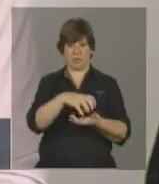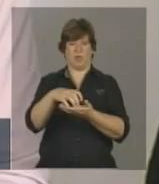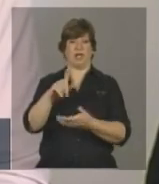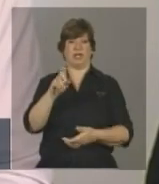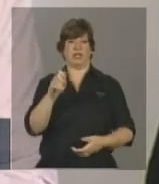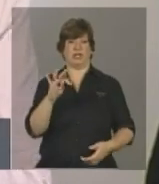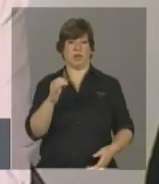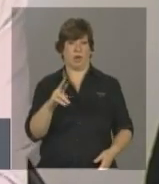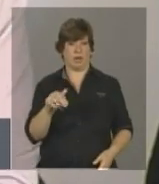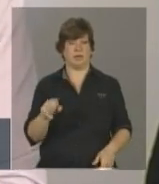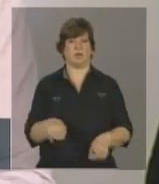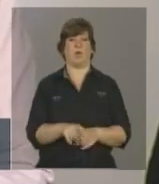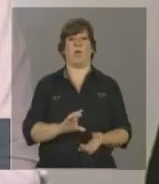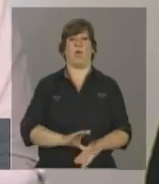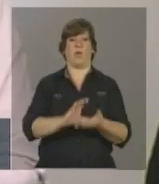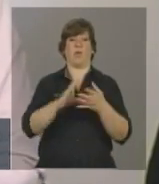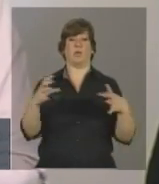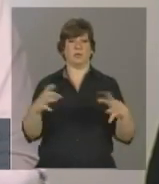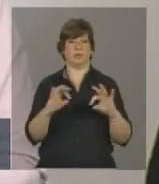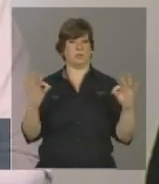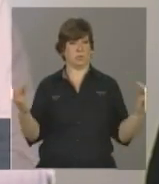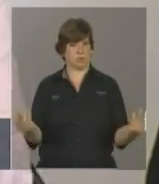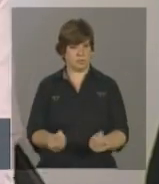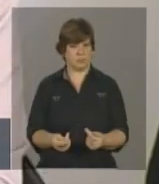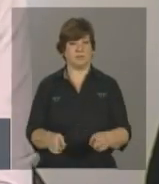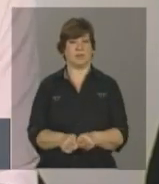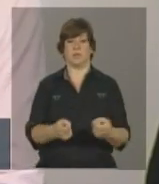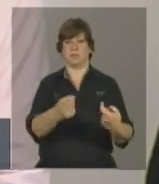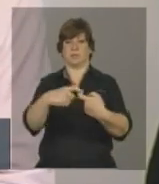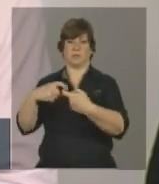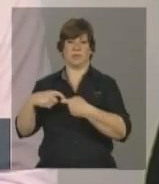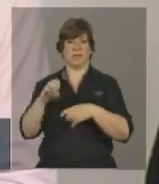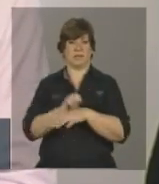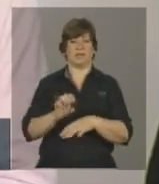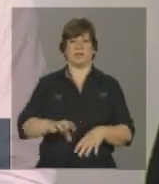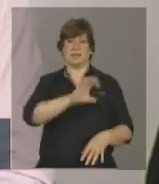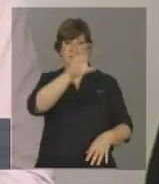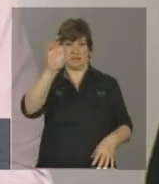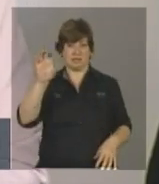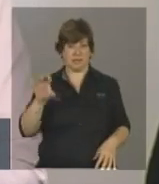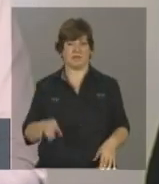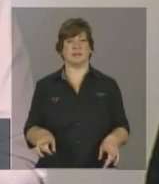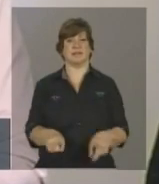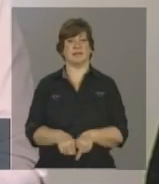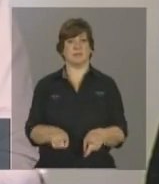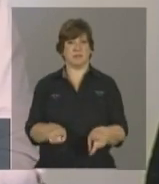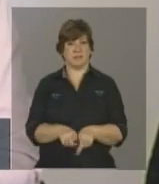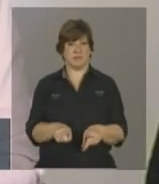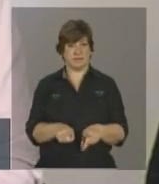gestoras, os conselhos deliberativos, os parceiros dos estados